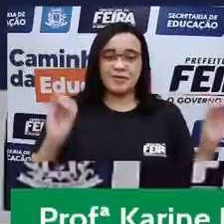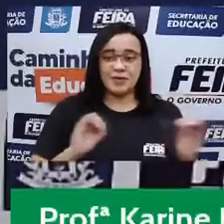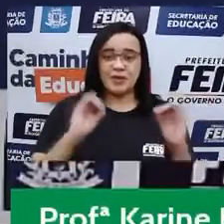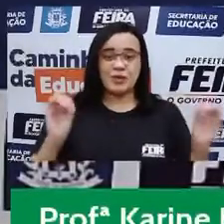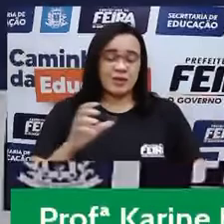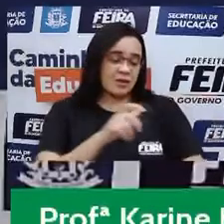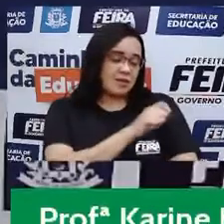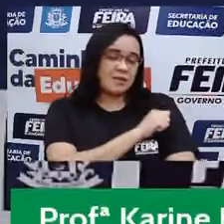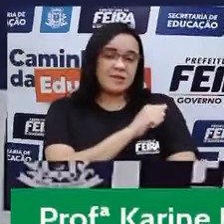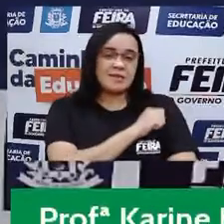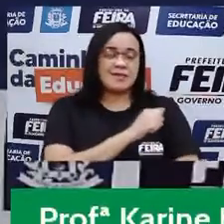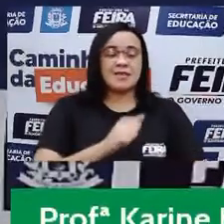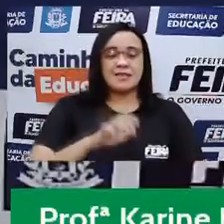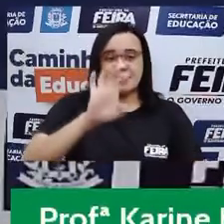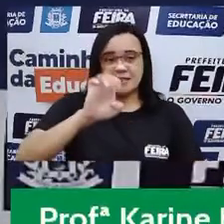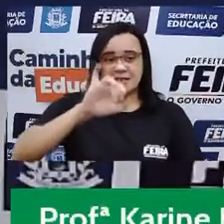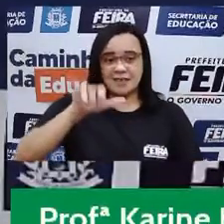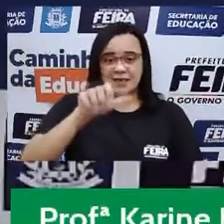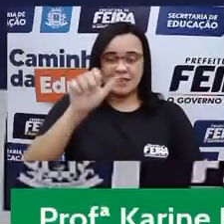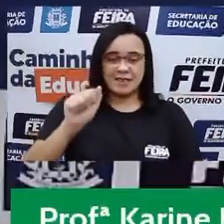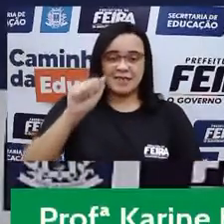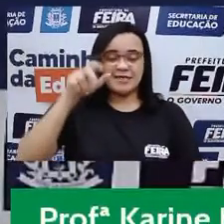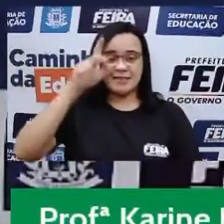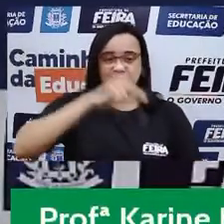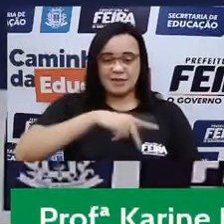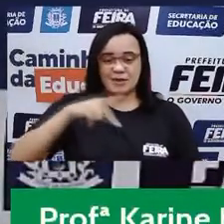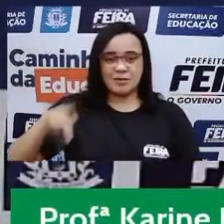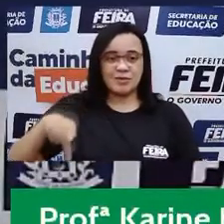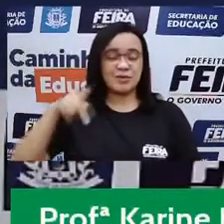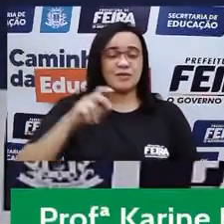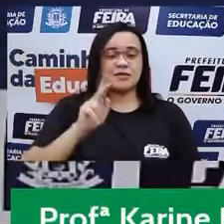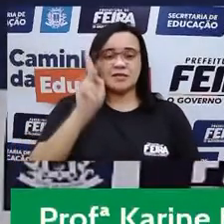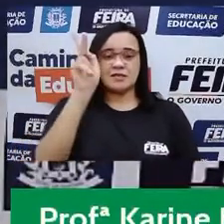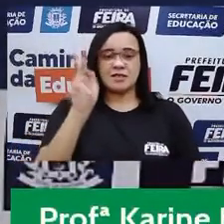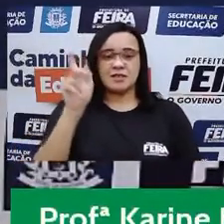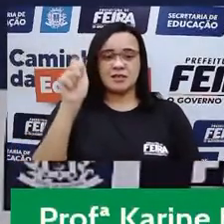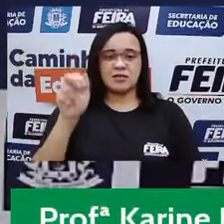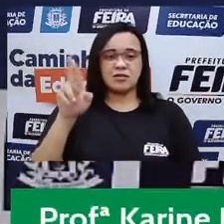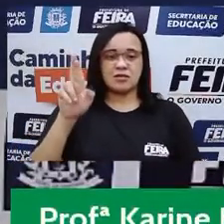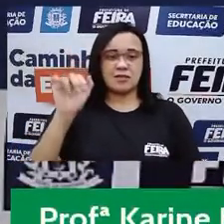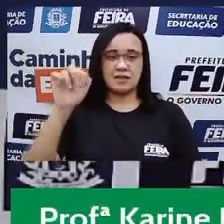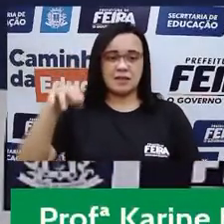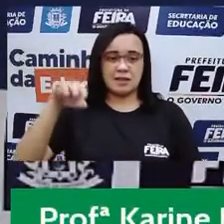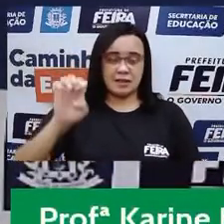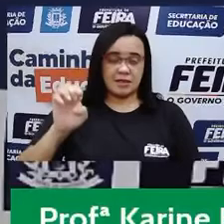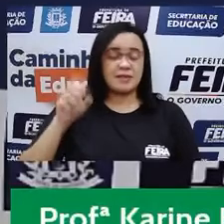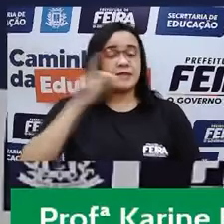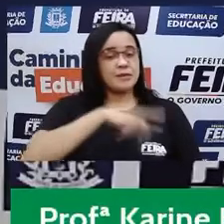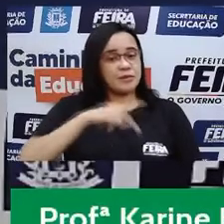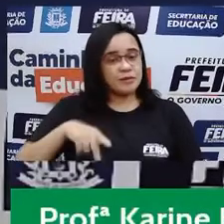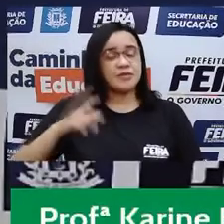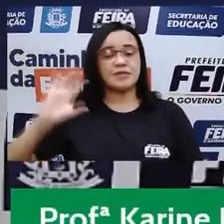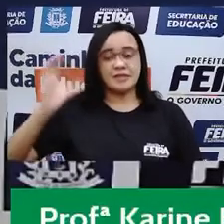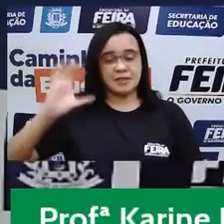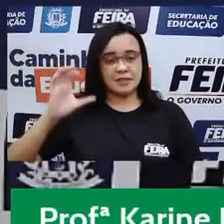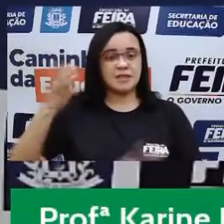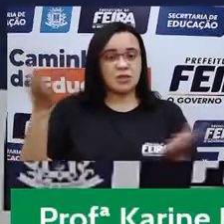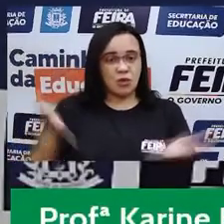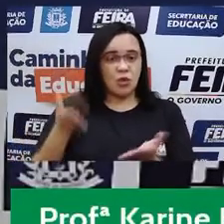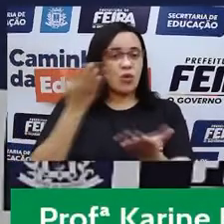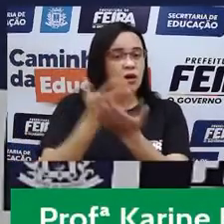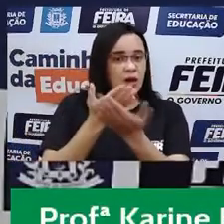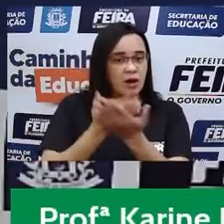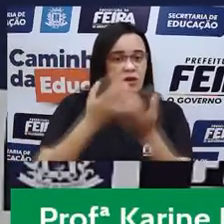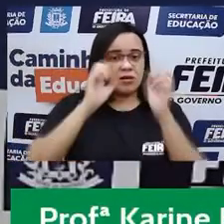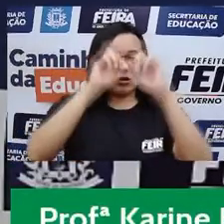Olá, alunos da EJA, sou professora Karine, professora de ciências. Vamos ter mais uma aula hoje. O tema da nossa